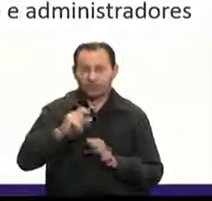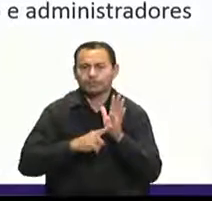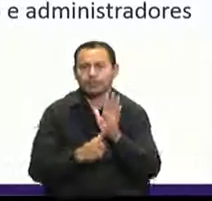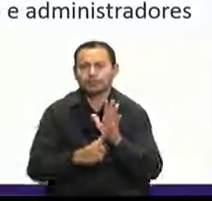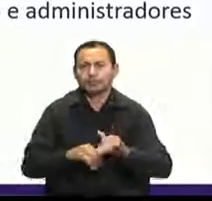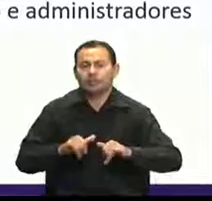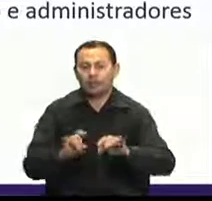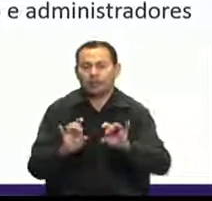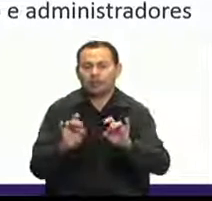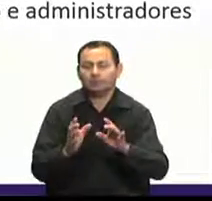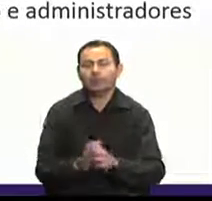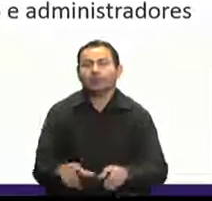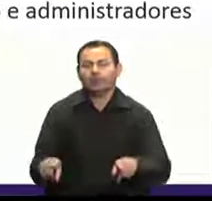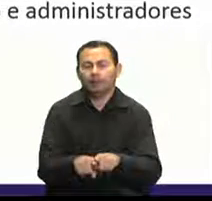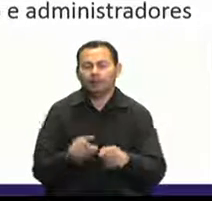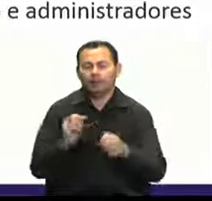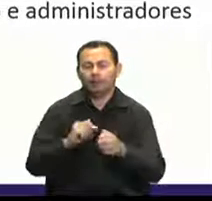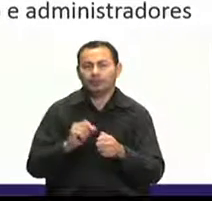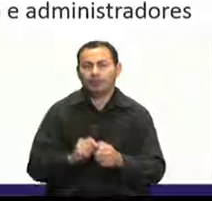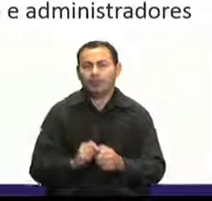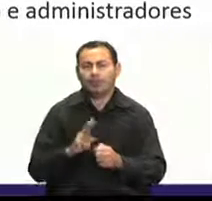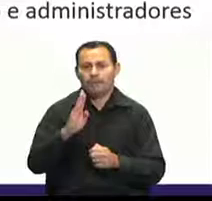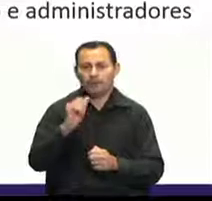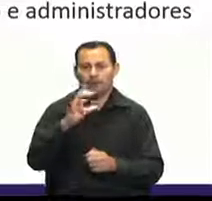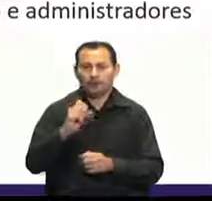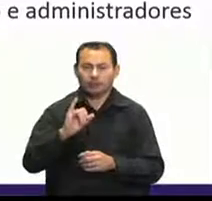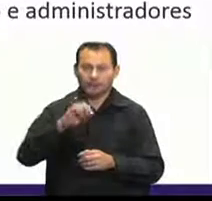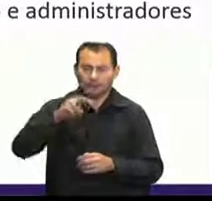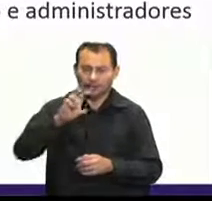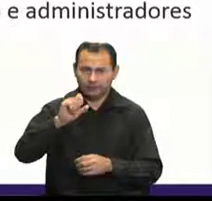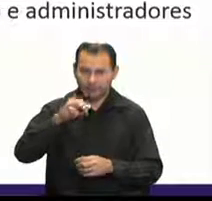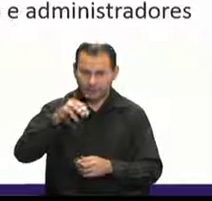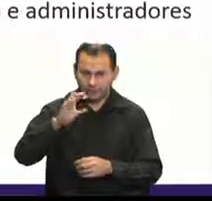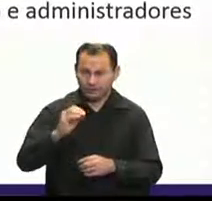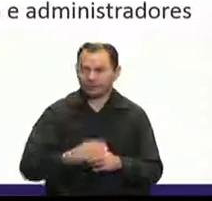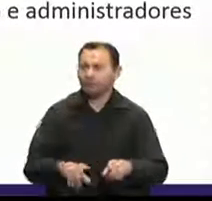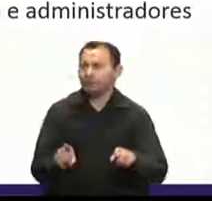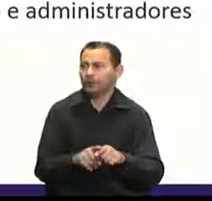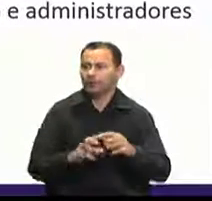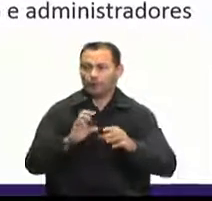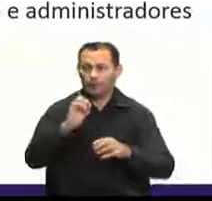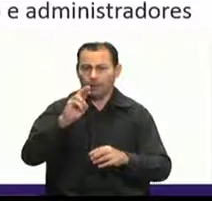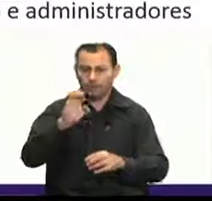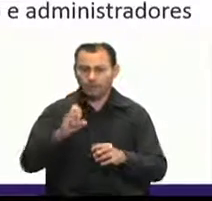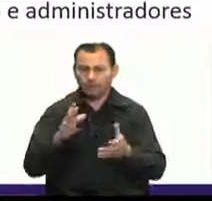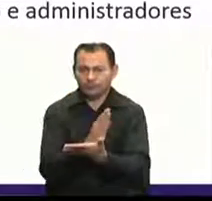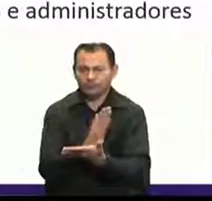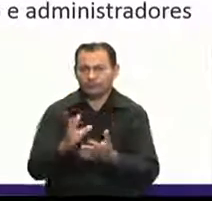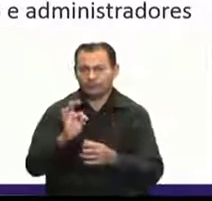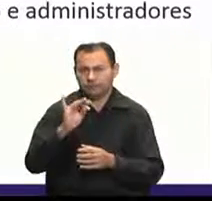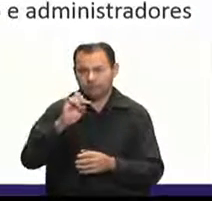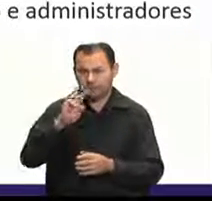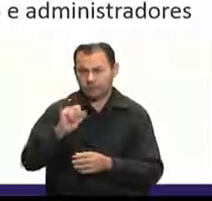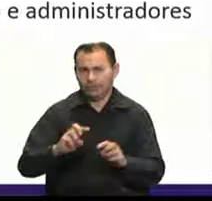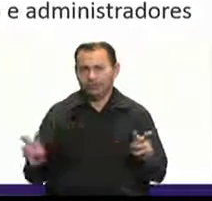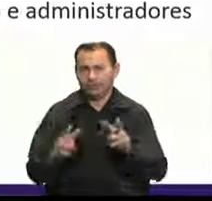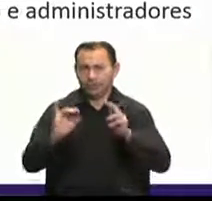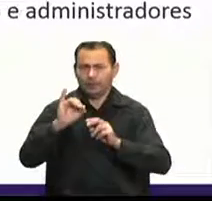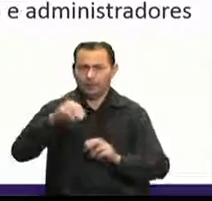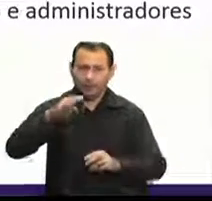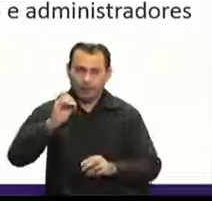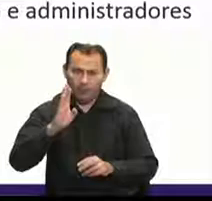que o mercado é também formado por bancos de investimentos corretoras e distribuidoras de títulos e valores